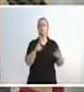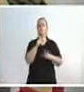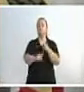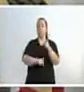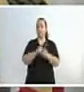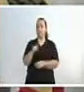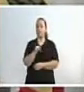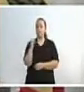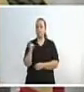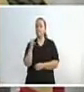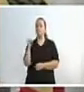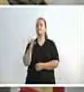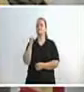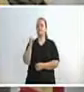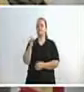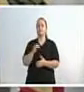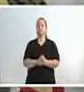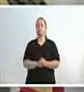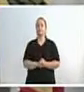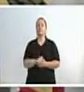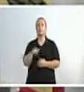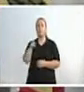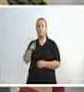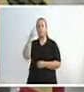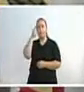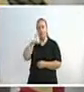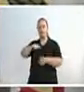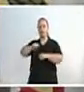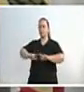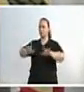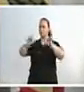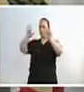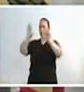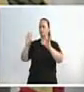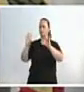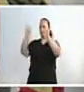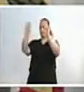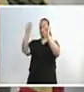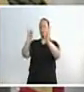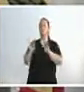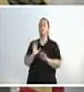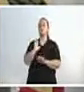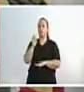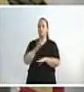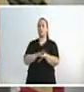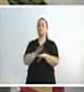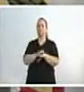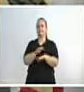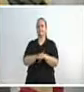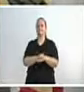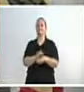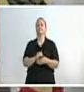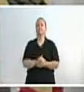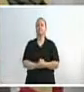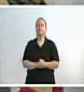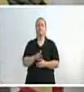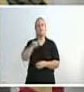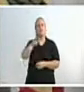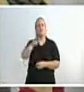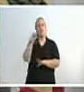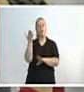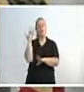importante e eles que têm condições de colocar outdoor na cidade, como fizeram assim quando do